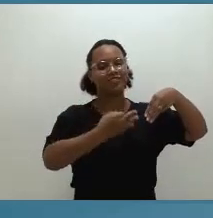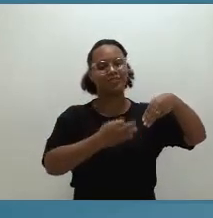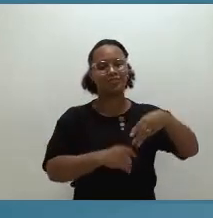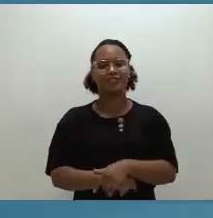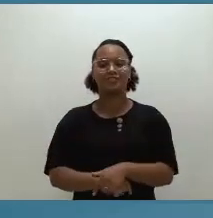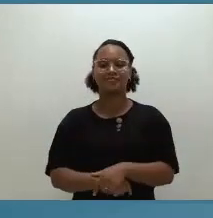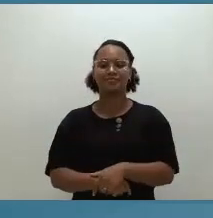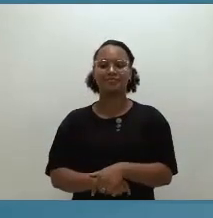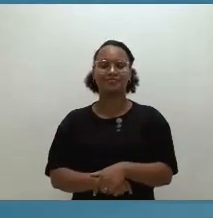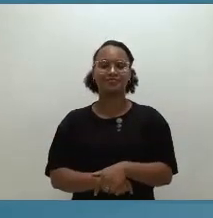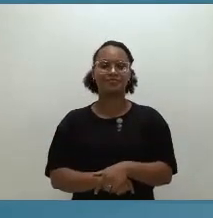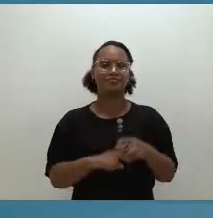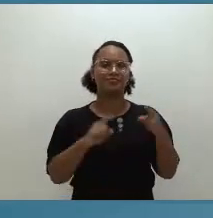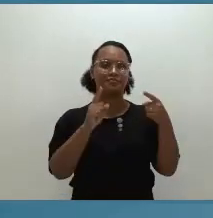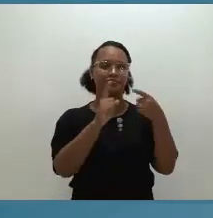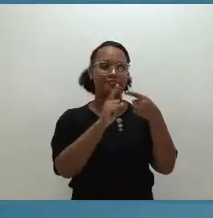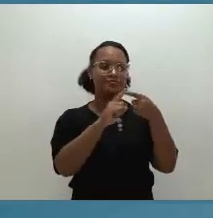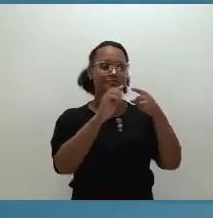desembargadora